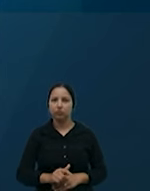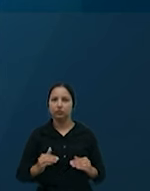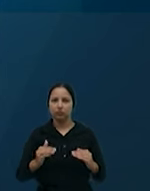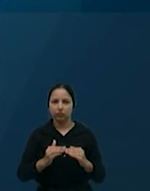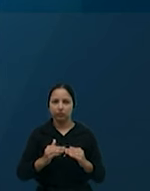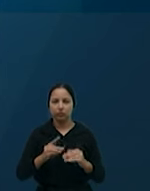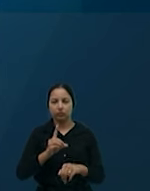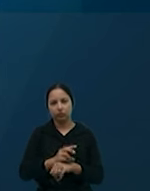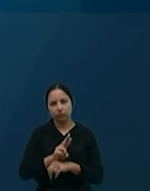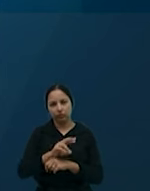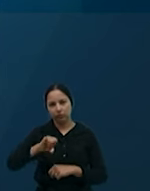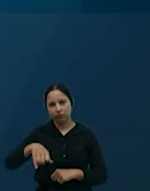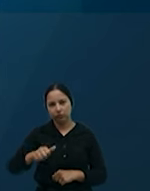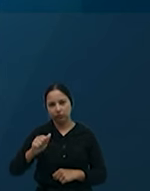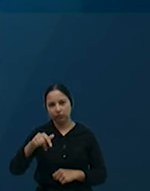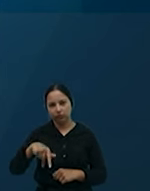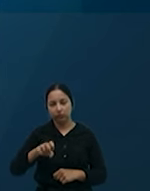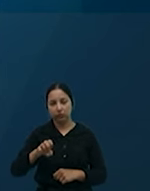de hoje,